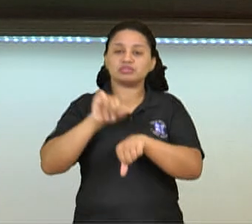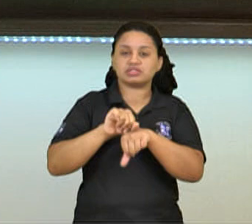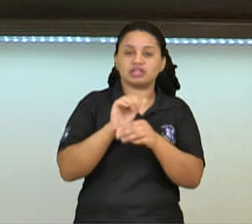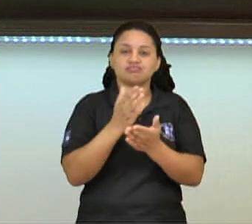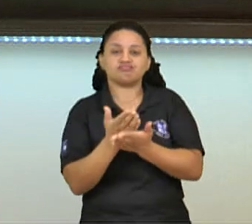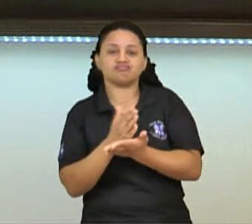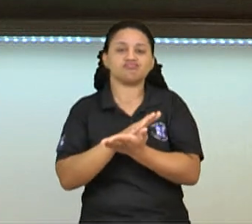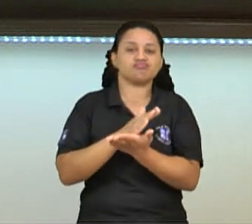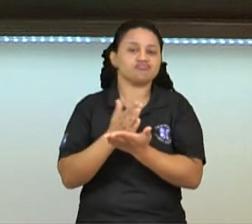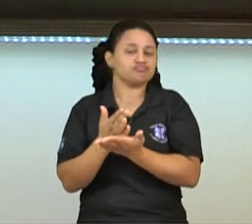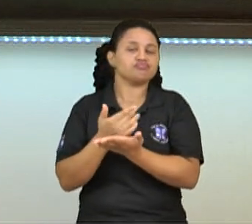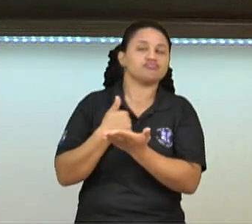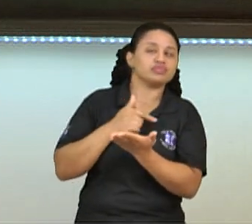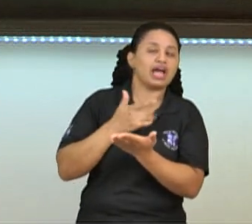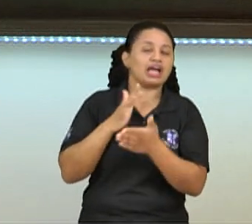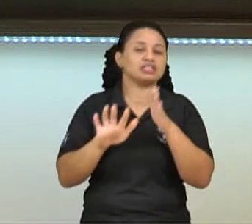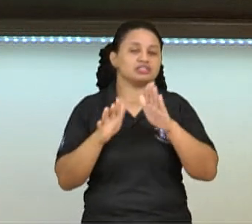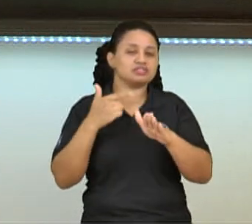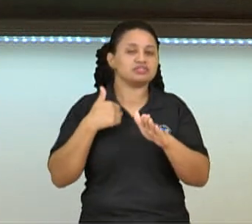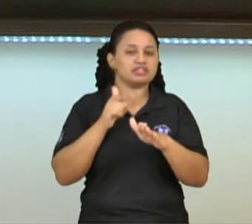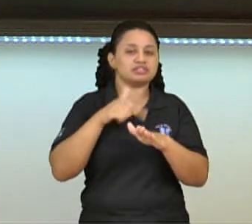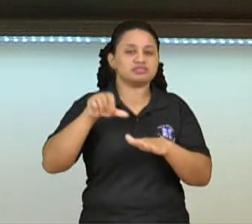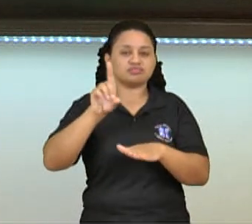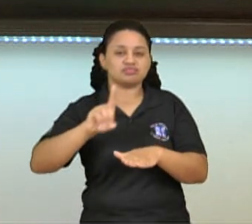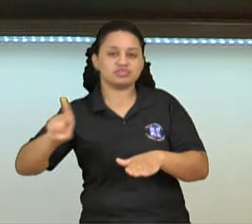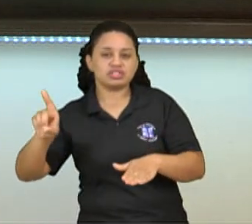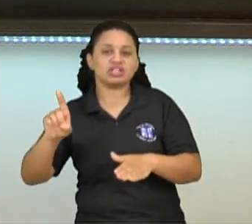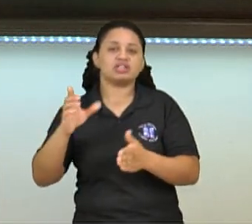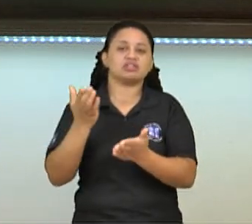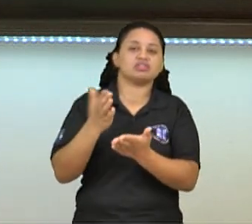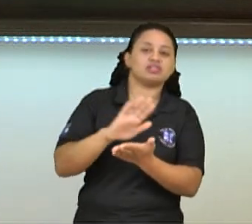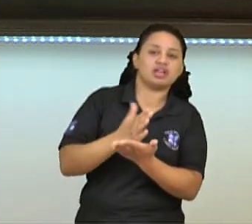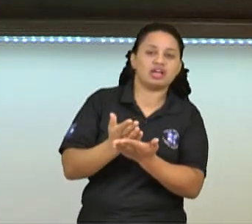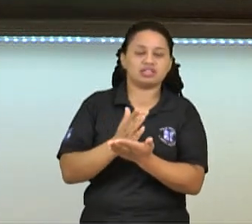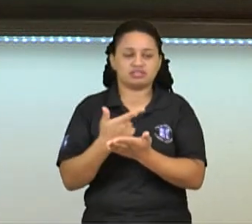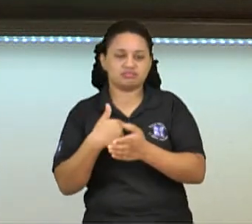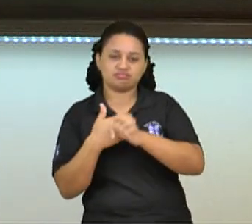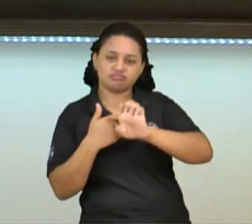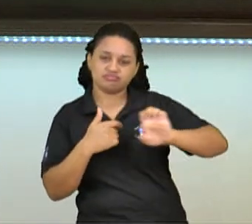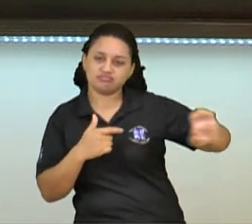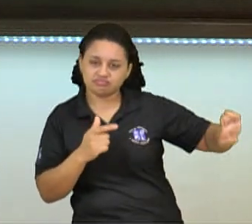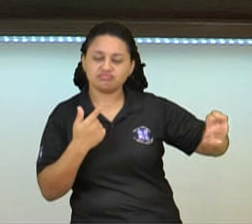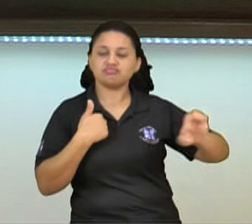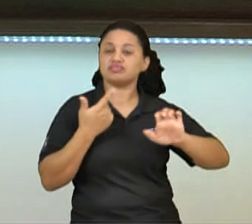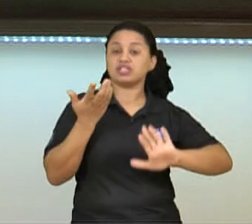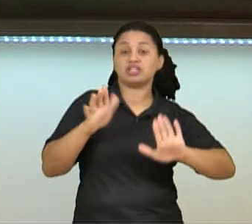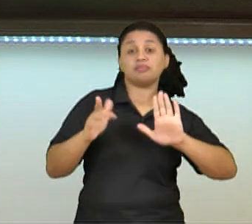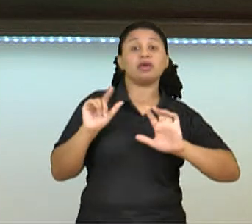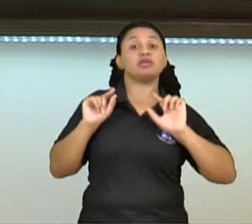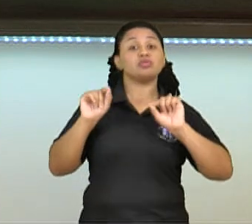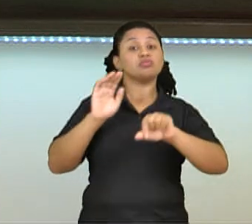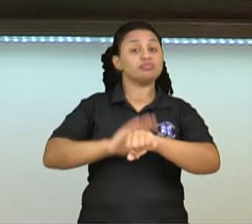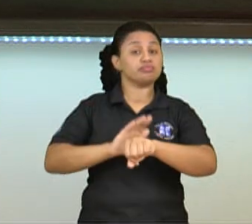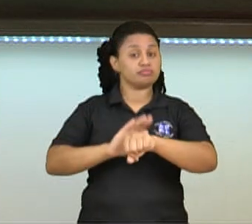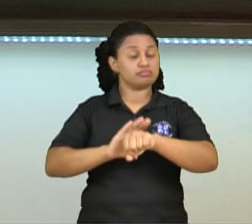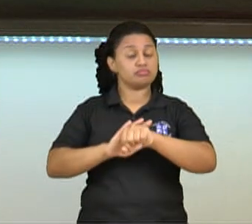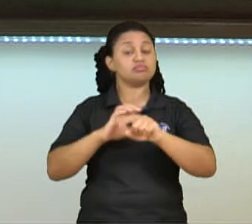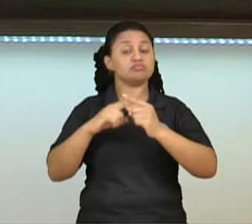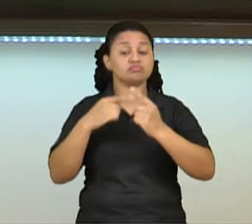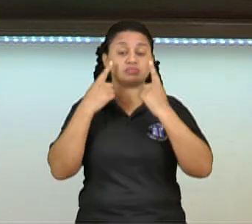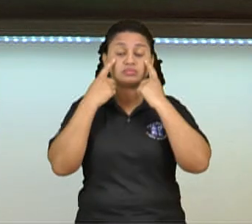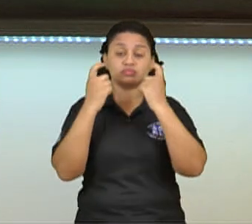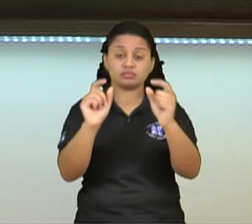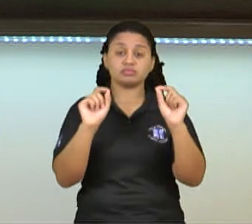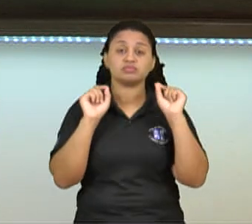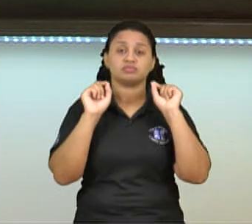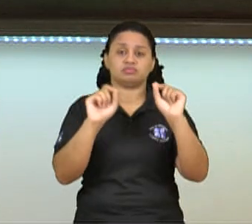Né? E ou eles estavam ora do lado dos girondinos, ora do lado dos jacobinos, dos cordeliers, porque o que lhes interessavam